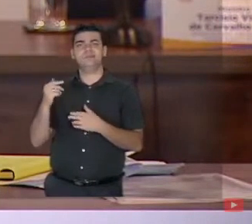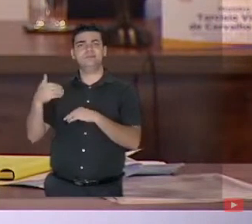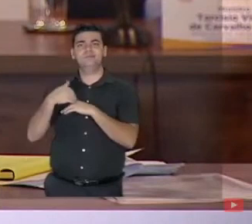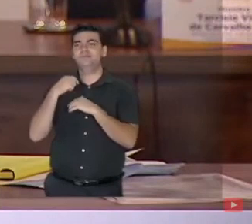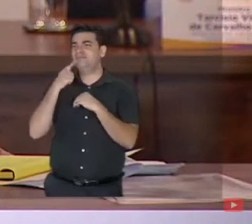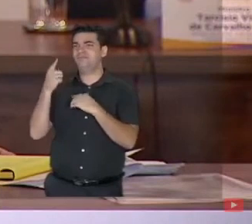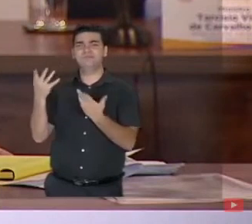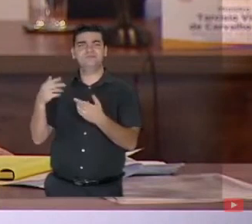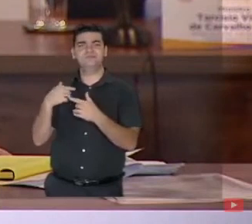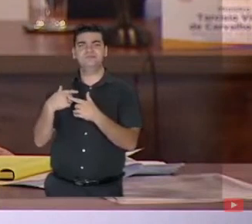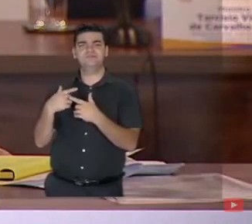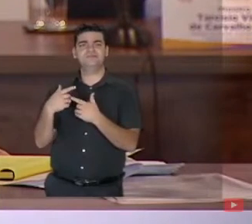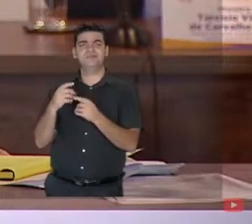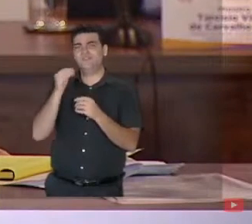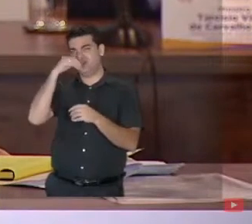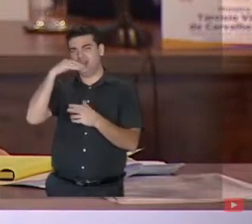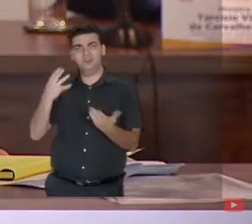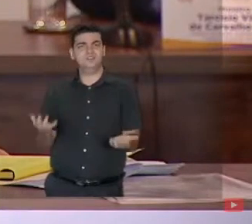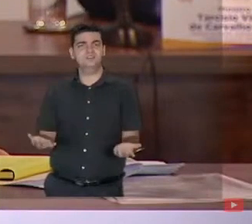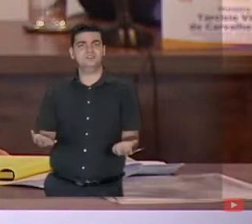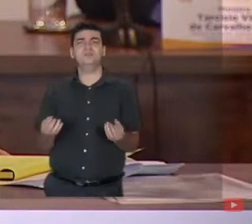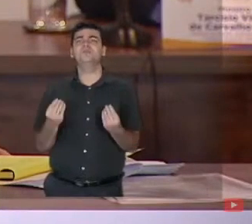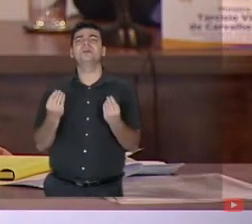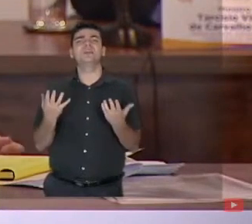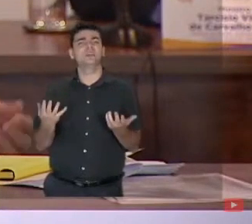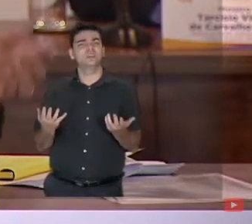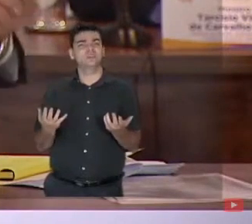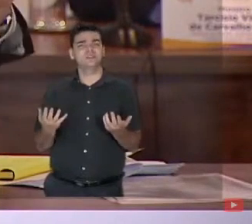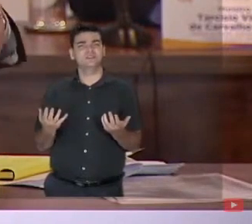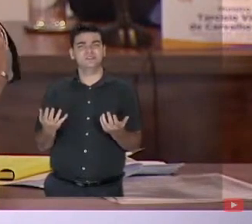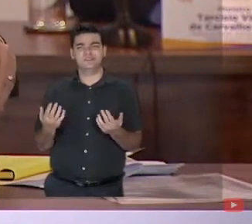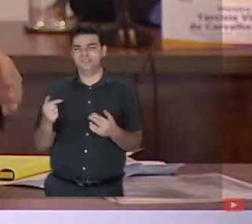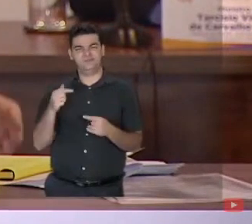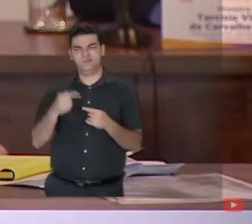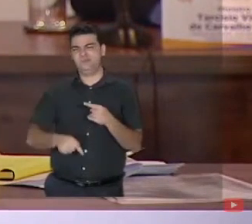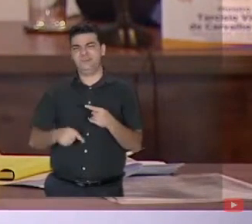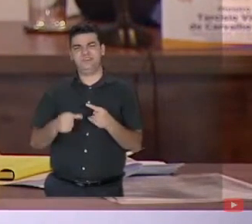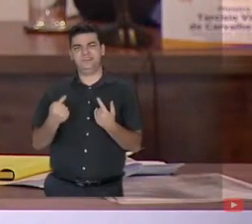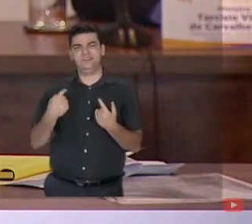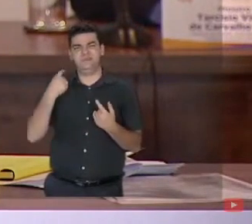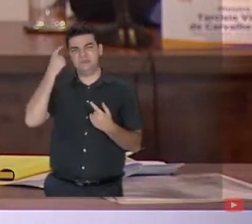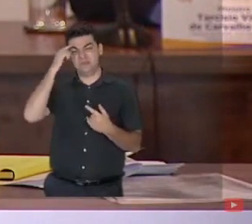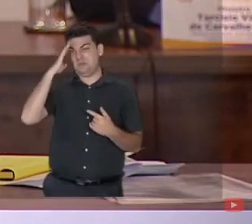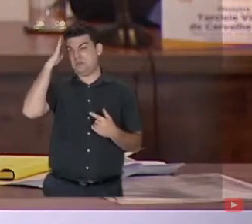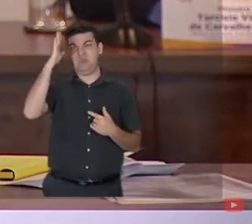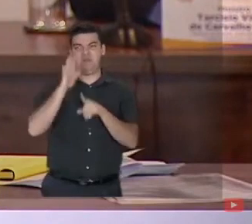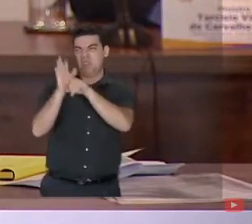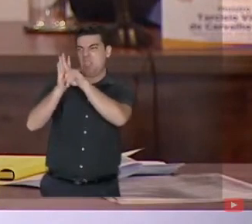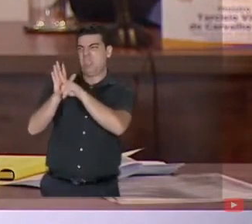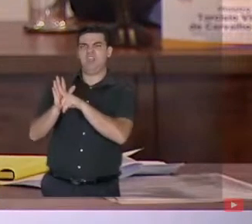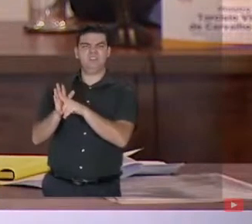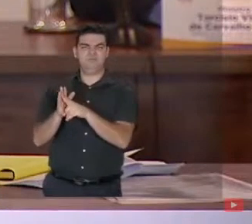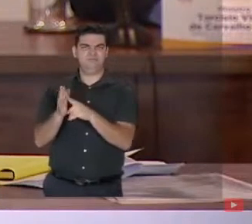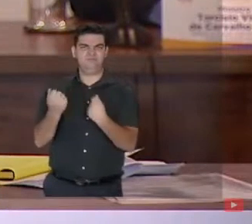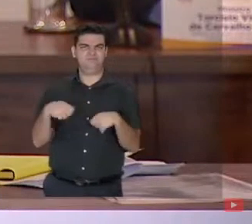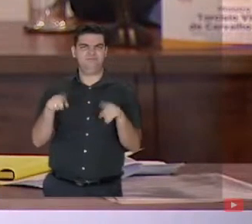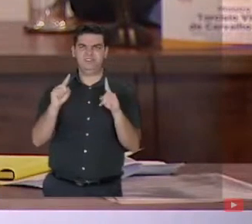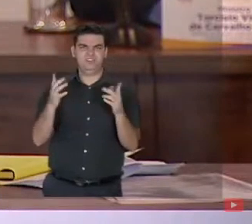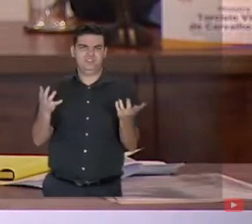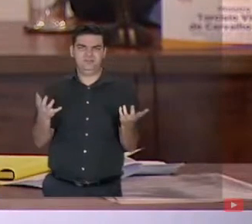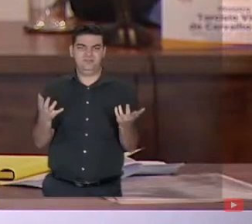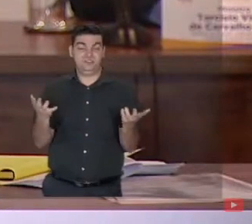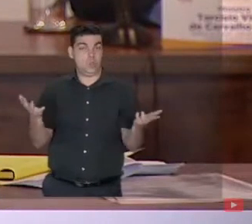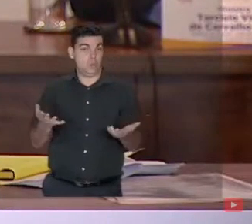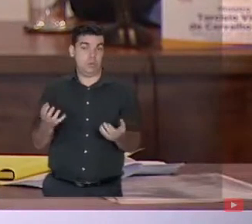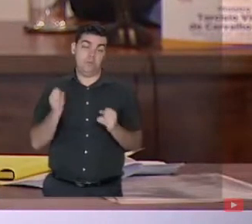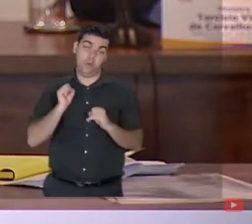repelido adequadamente e, portanto, não entrou no rol de prioridades de apuração eventual na data